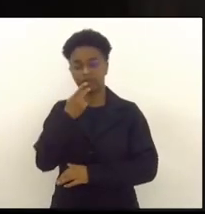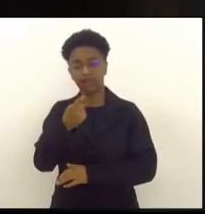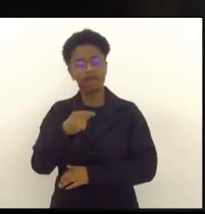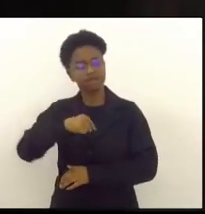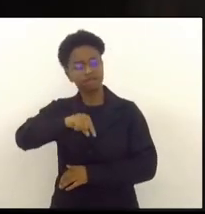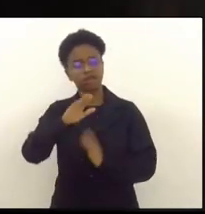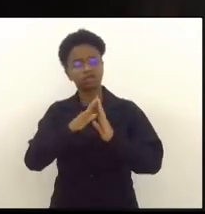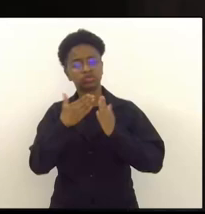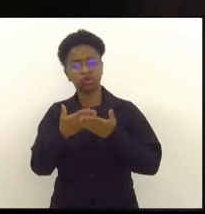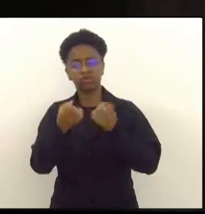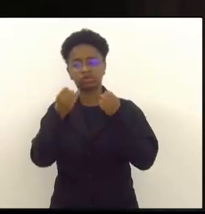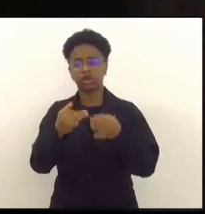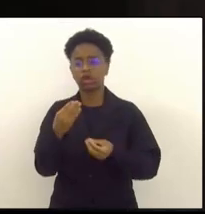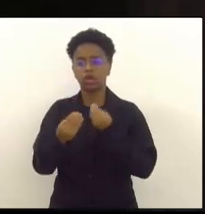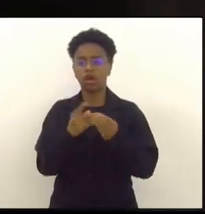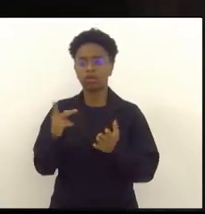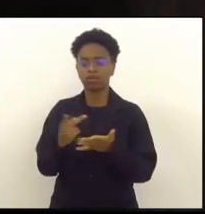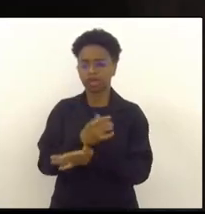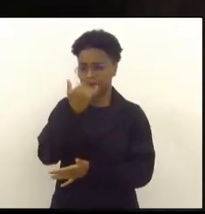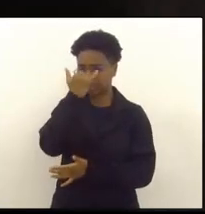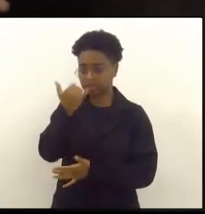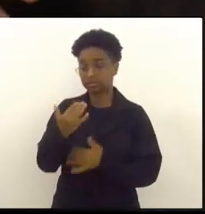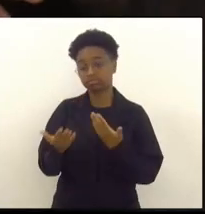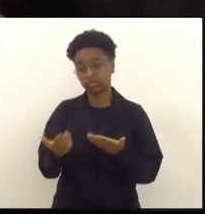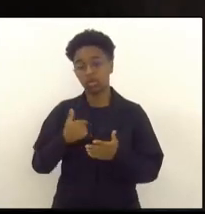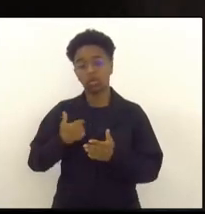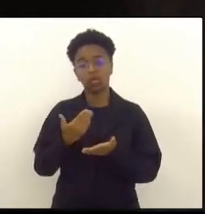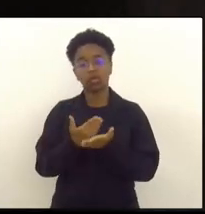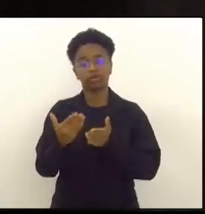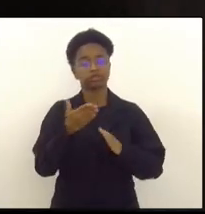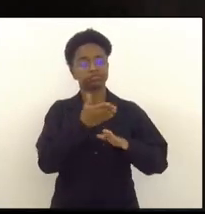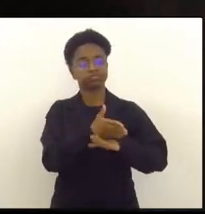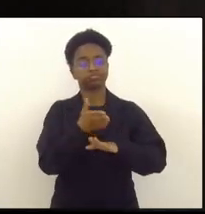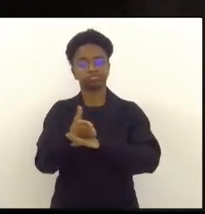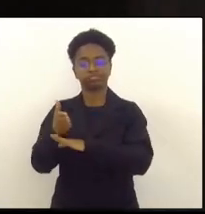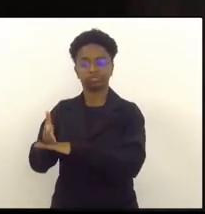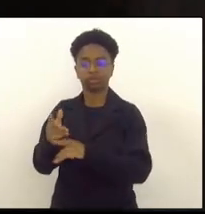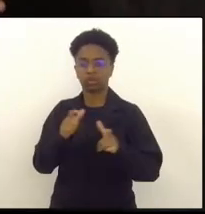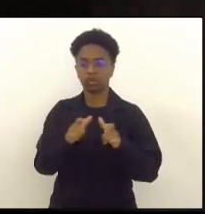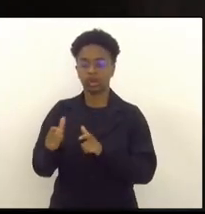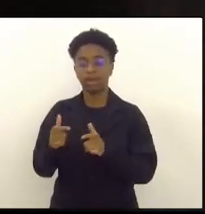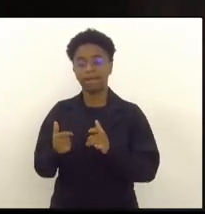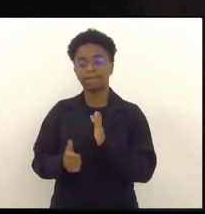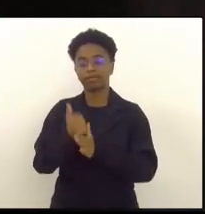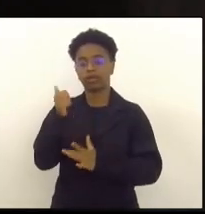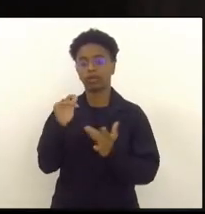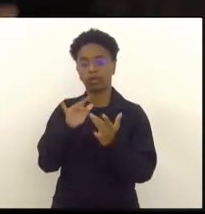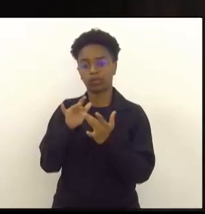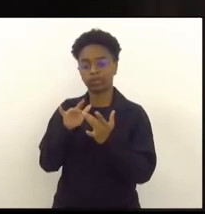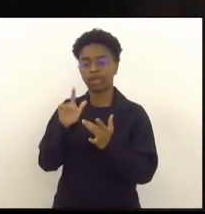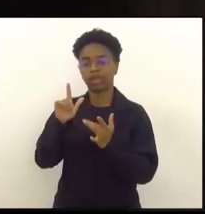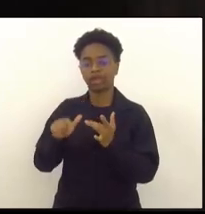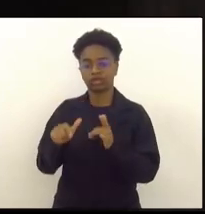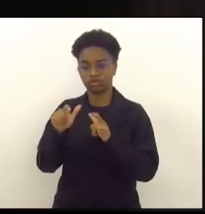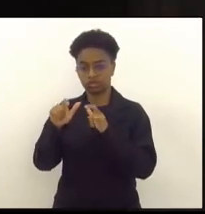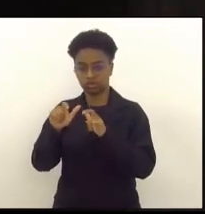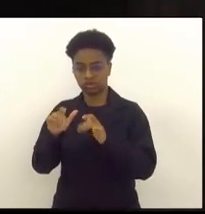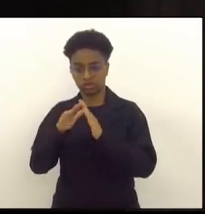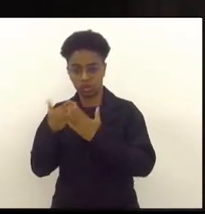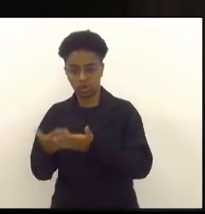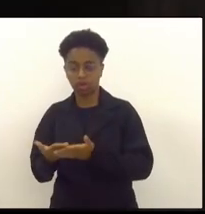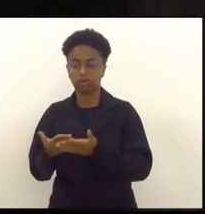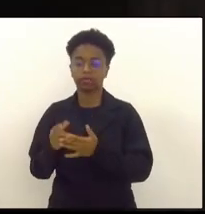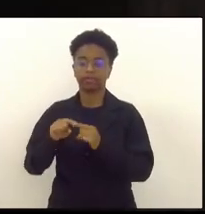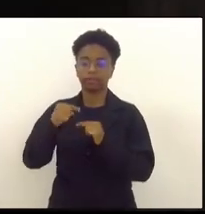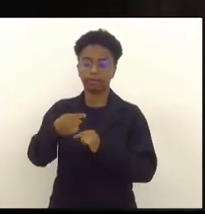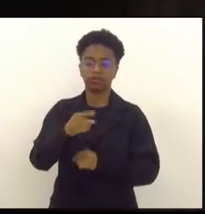falar como é que foi o acidente. Aí eu comecei ali. O meu primeiro contato foi com a escola ali. Depois fui para a Duque de